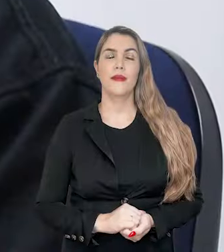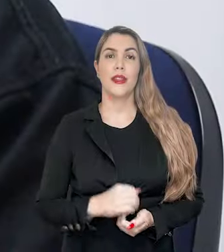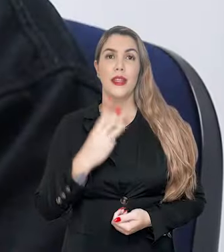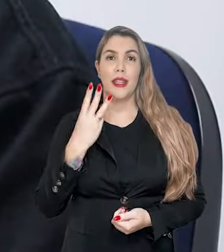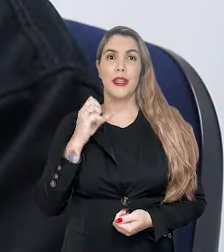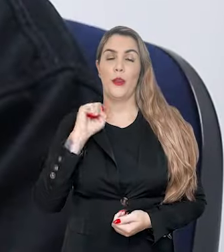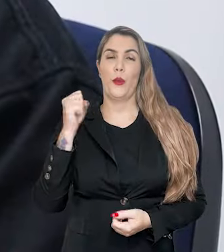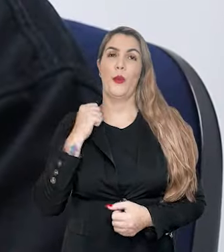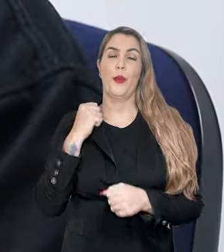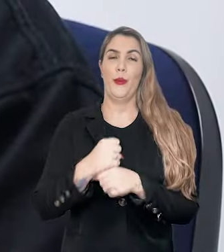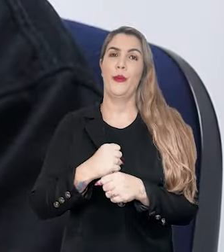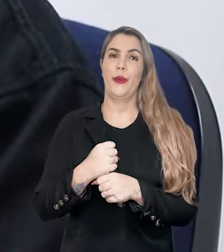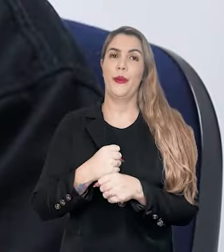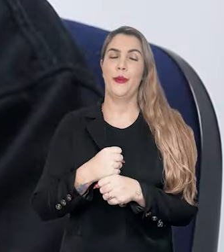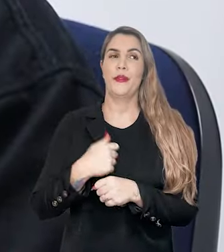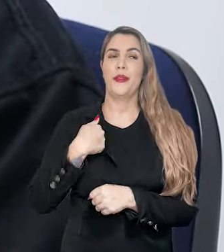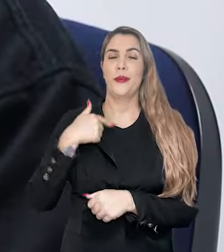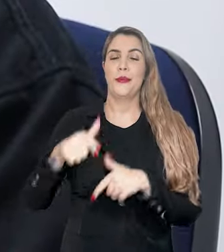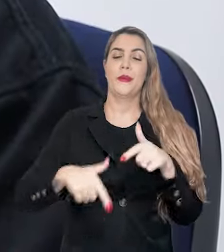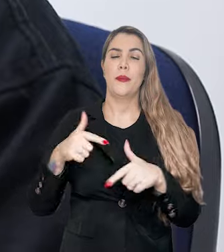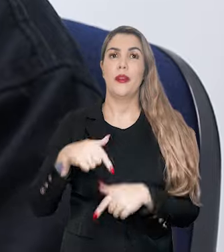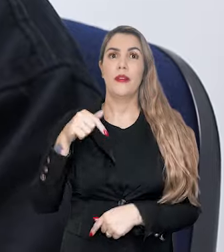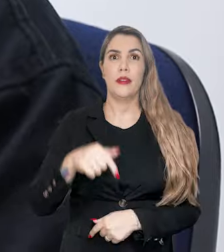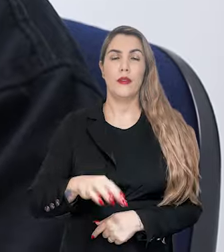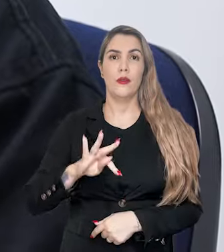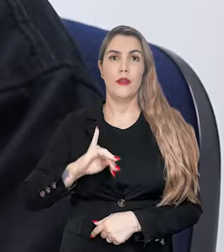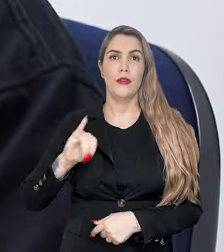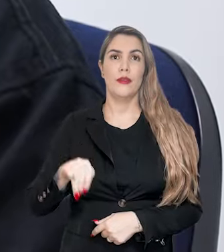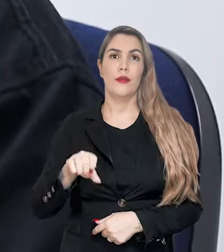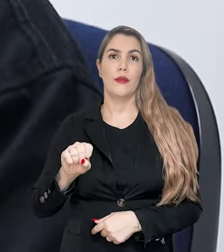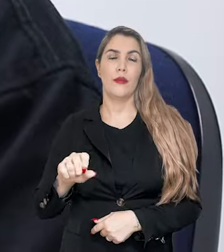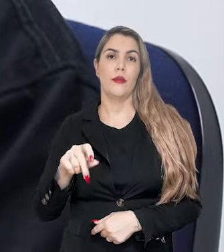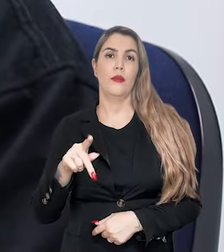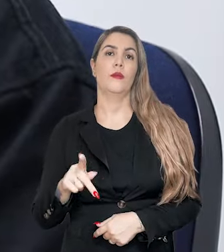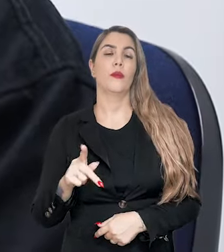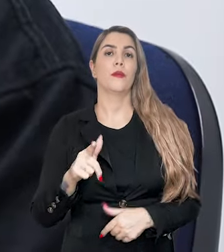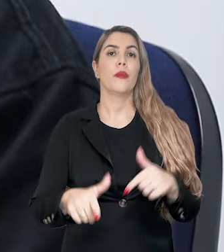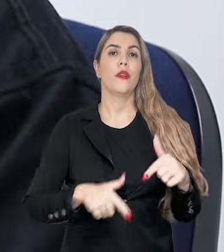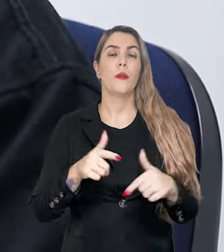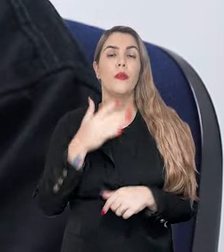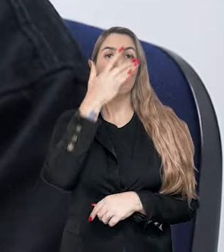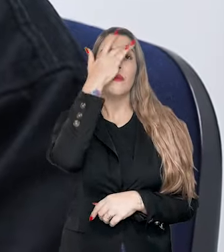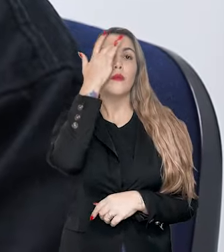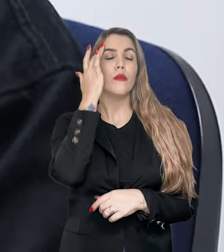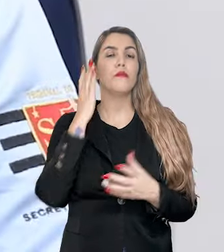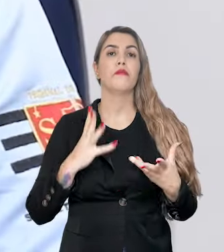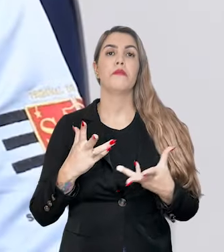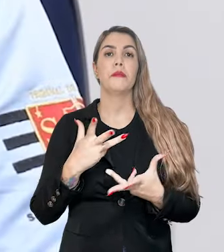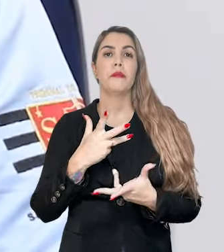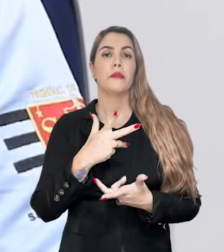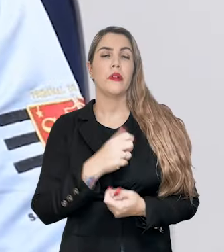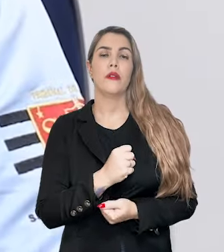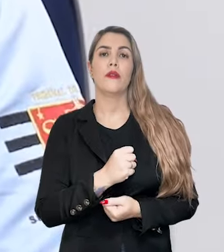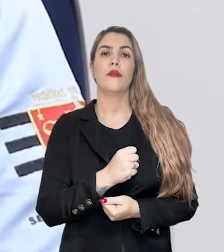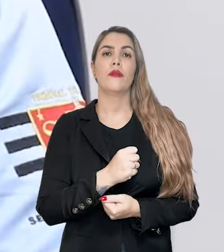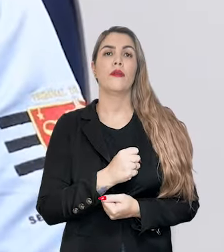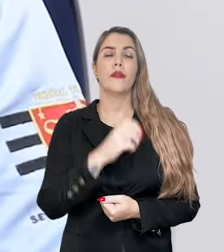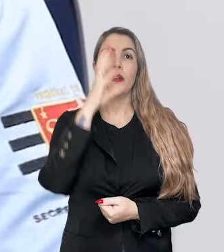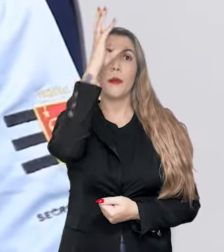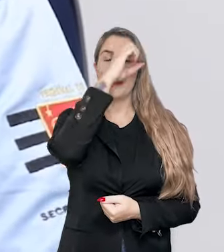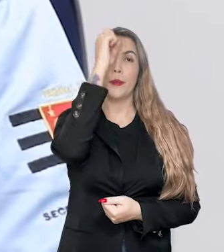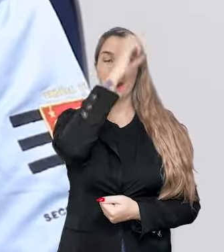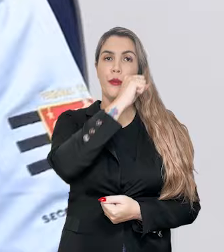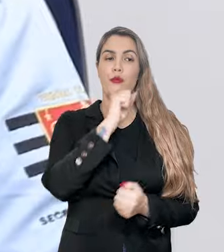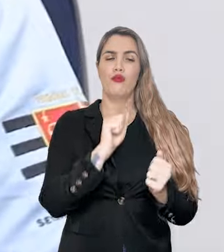vocês, 38 anos que eu estou no tribunal. Trabalhei com pessoas excelentes, aprendi muito